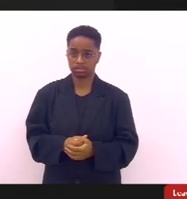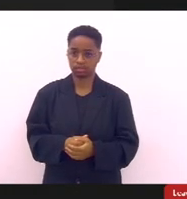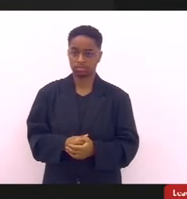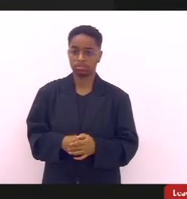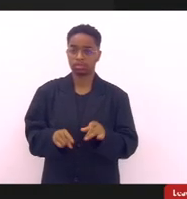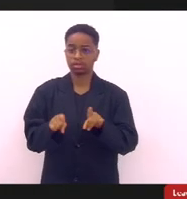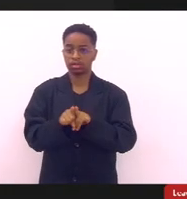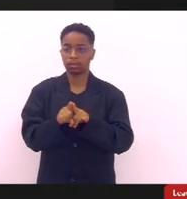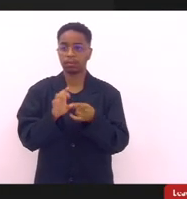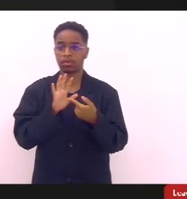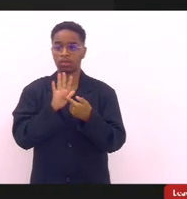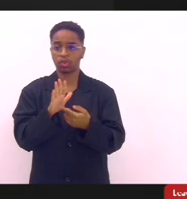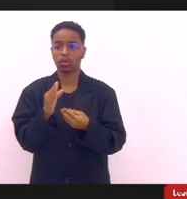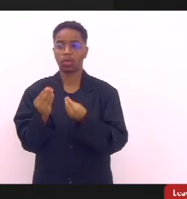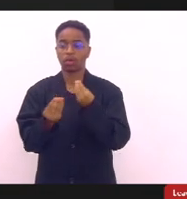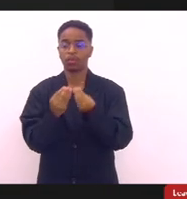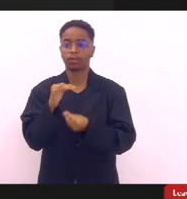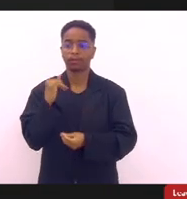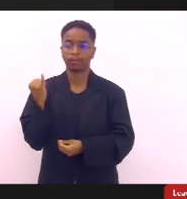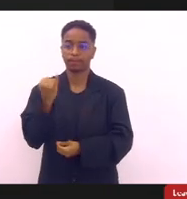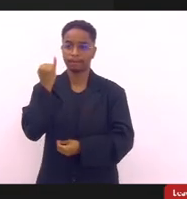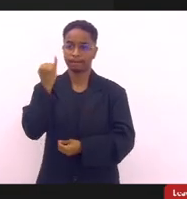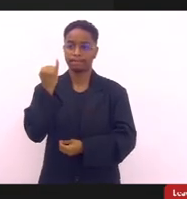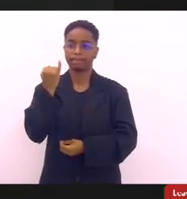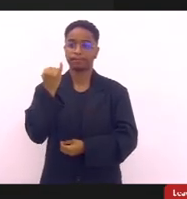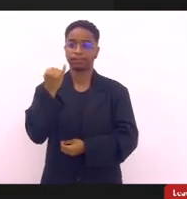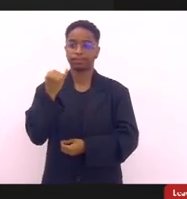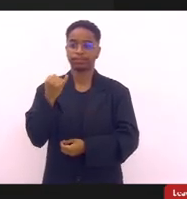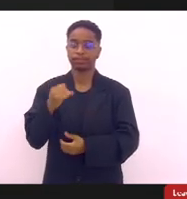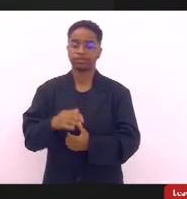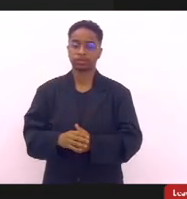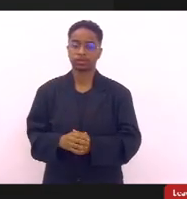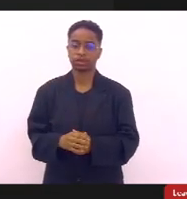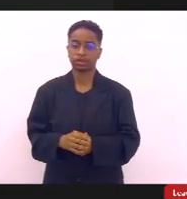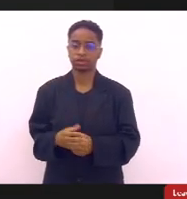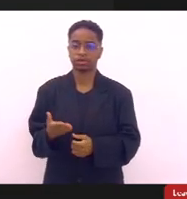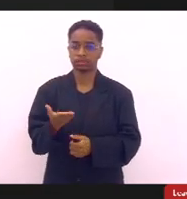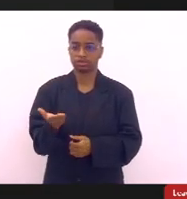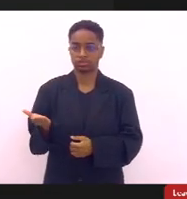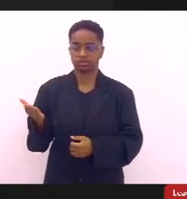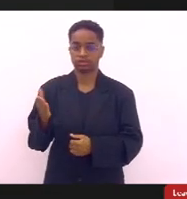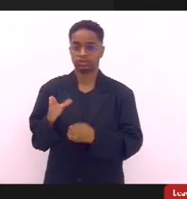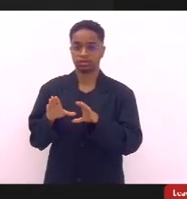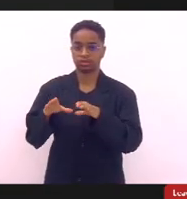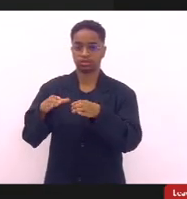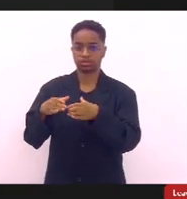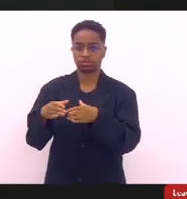Demonstra a importância desse esforço, né, da frente parlamentar para